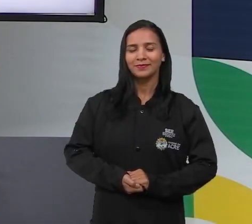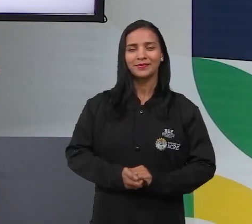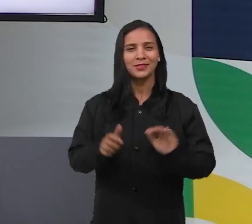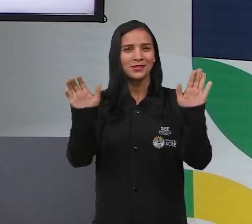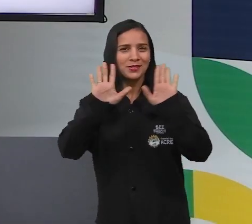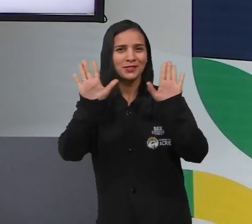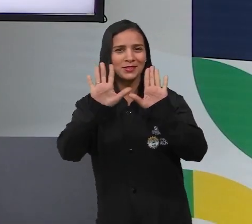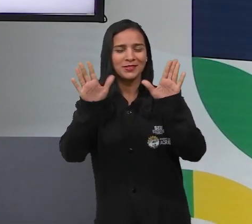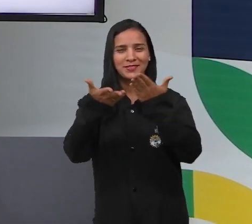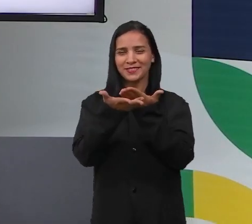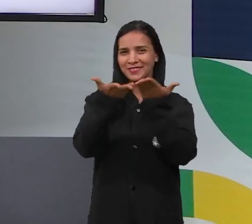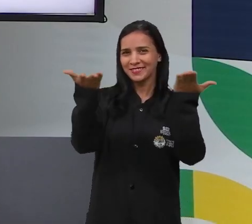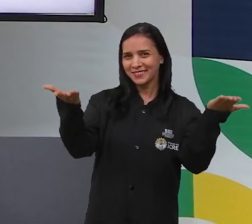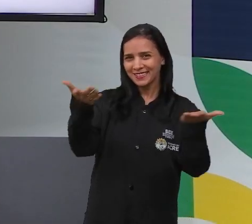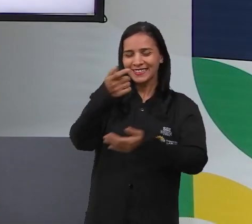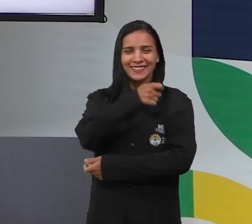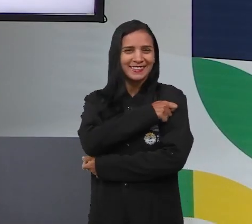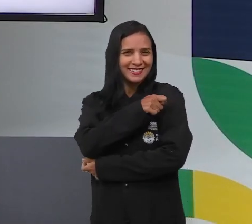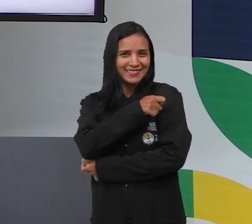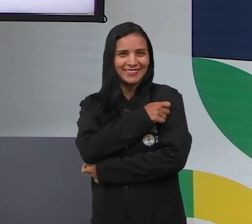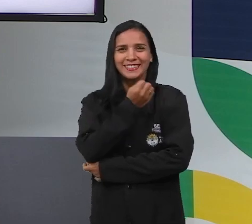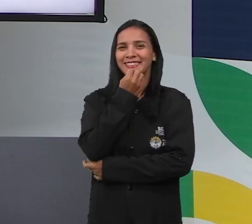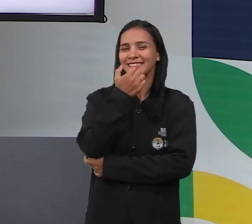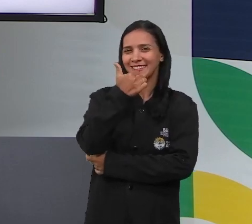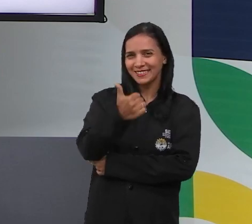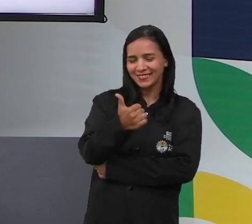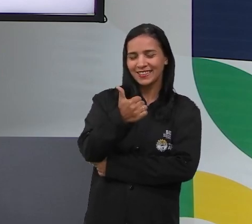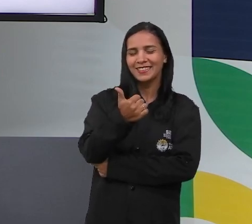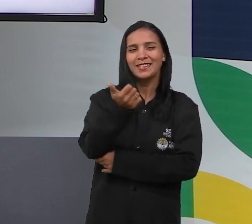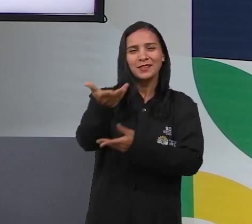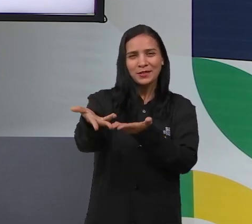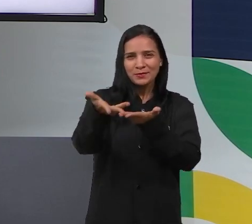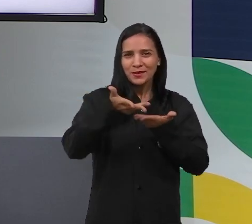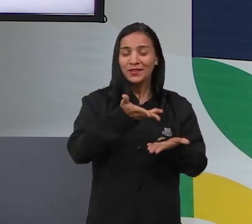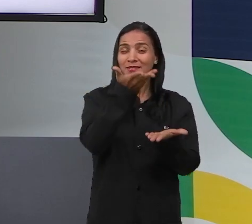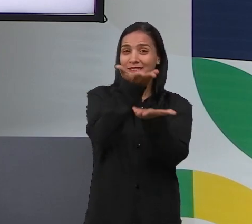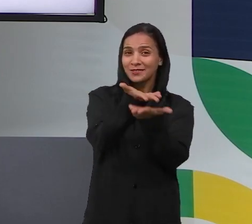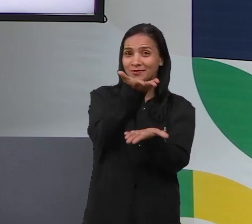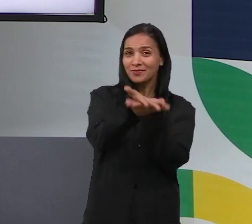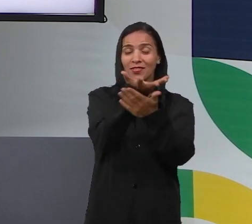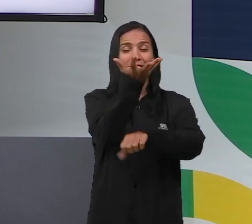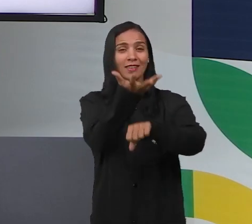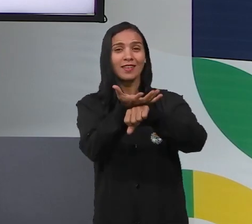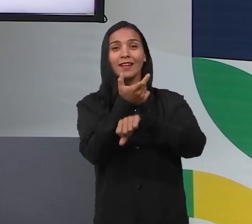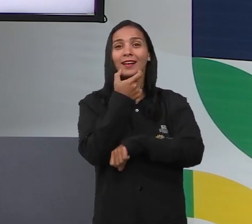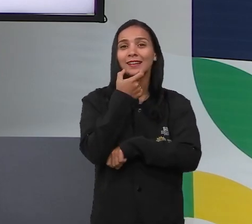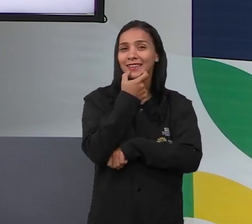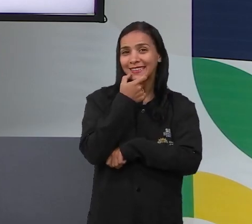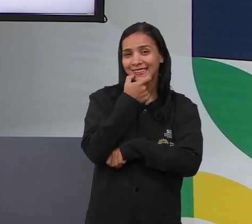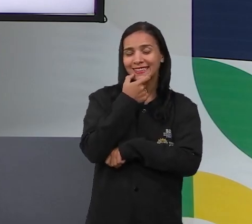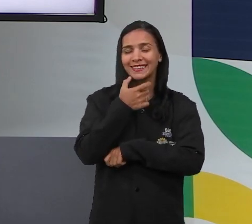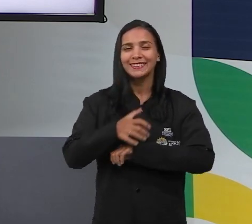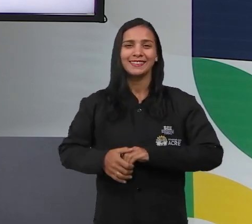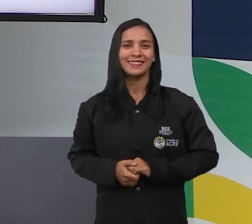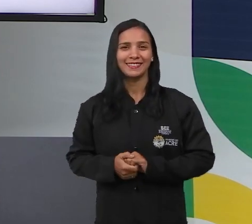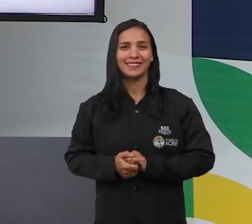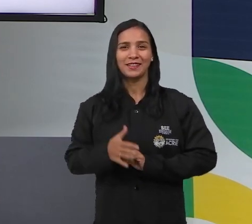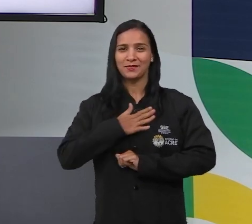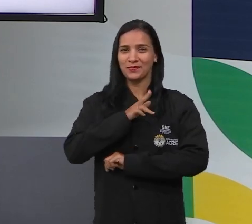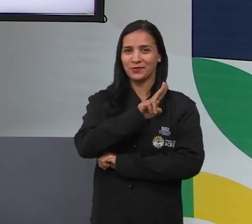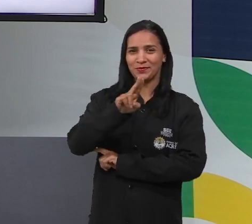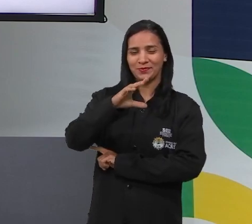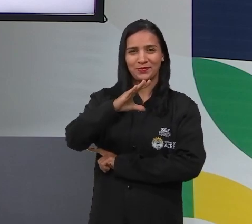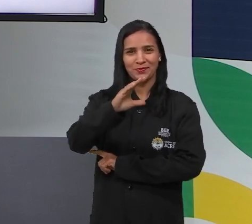Hello students! Olá alunos! Welcome to our English class. Bem-vindos à nossa aula de língua inglesa. My name